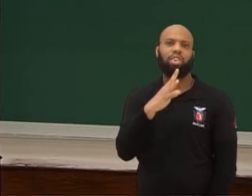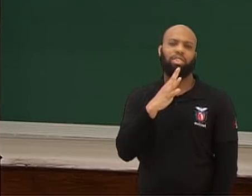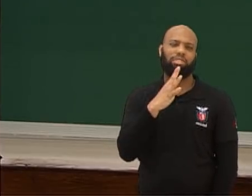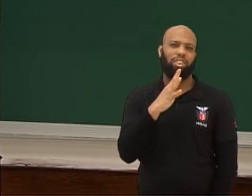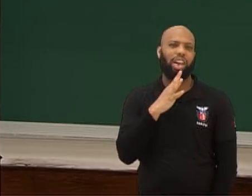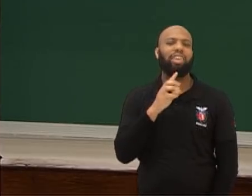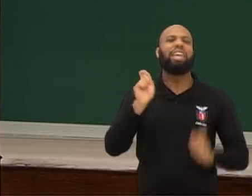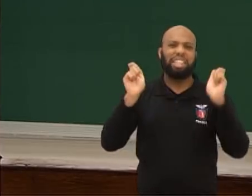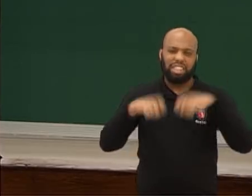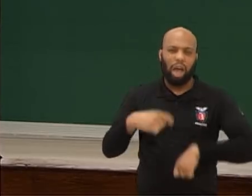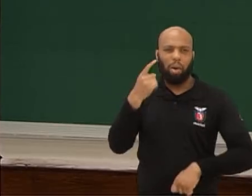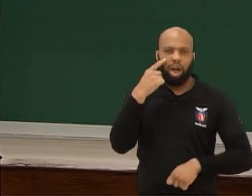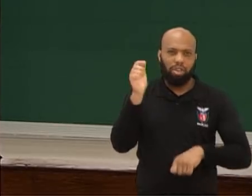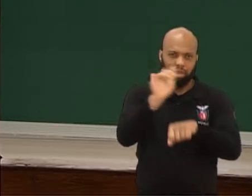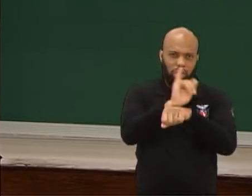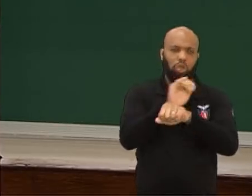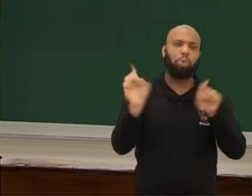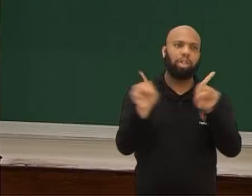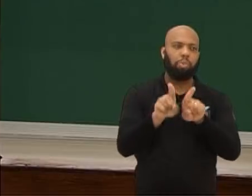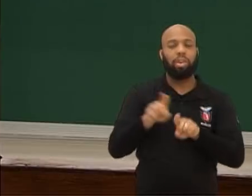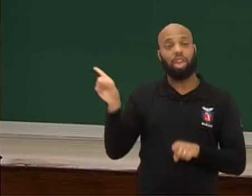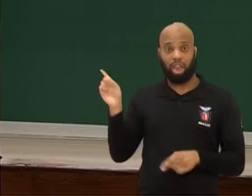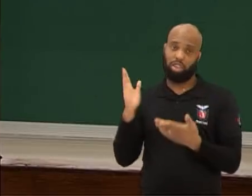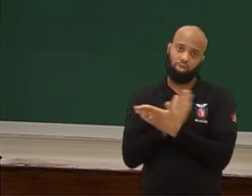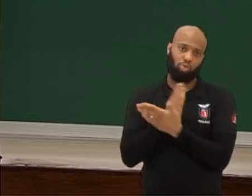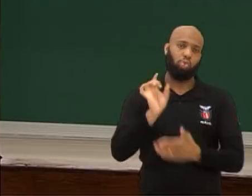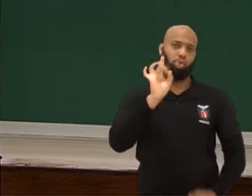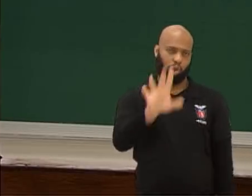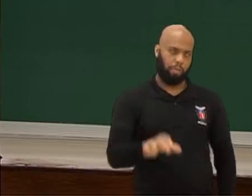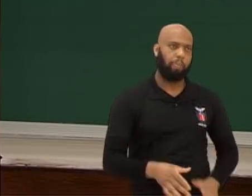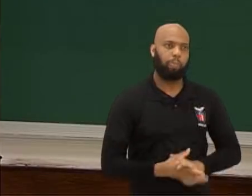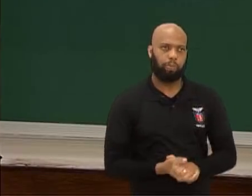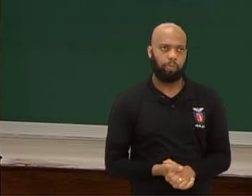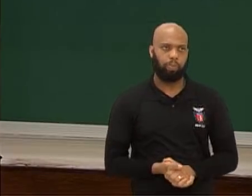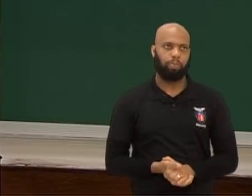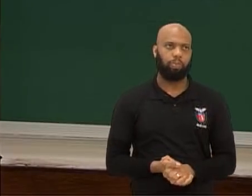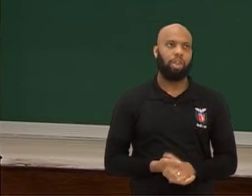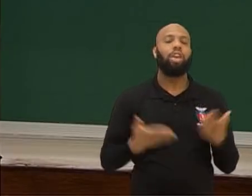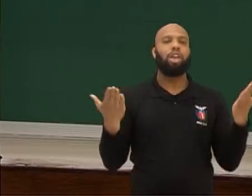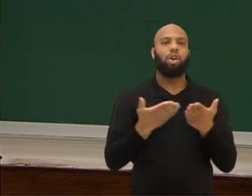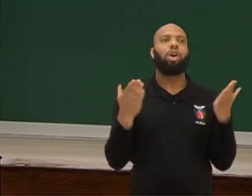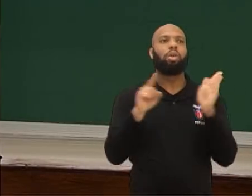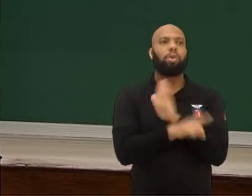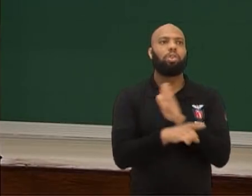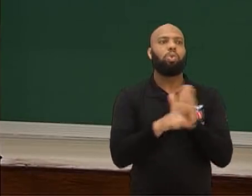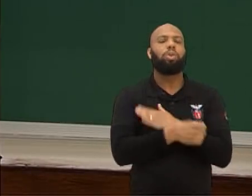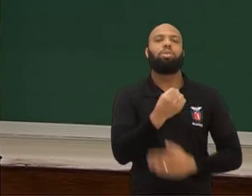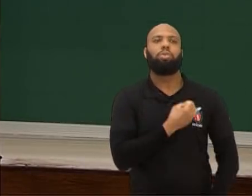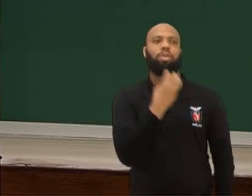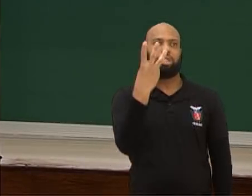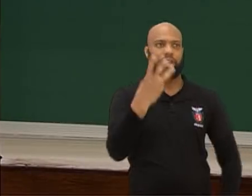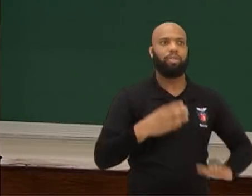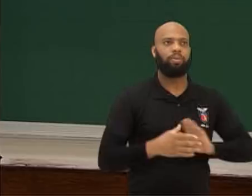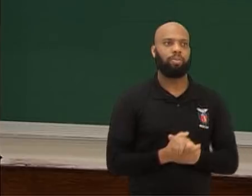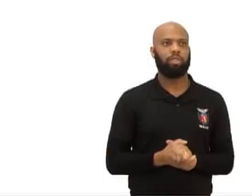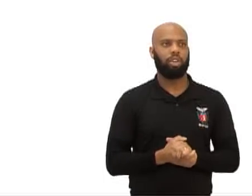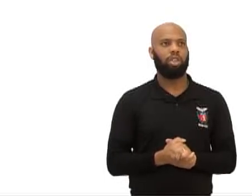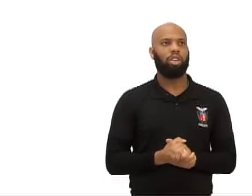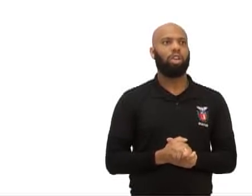filme completo. Aqui estão apenas algumas cenas. Vamos para o nosso quiz número